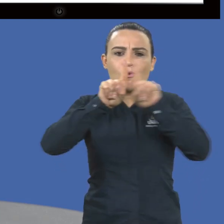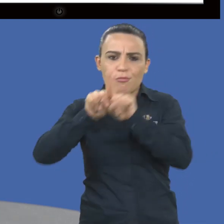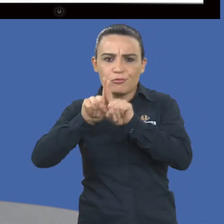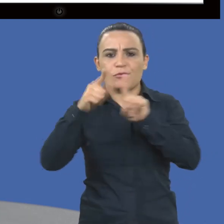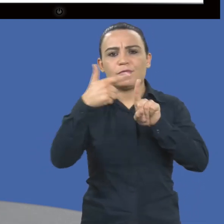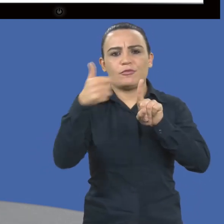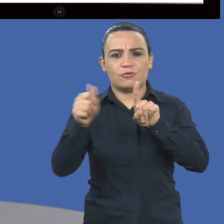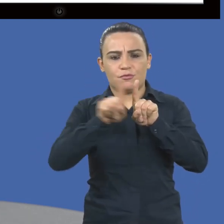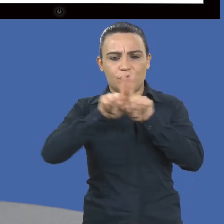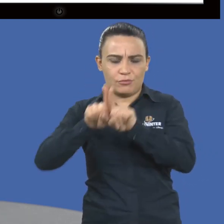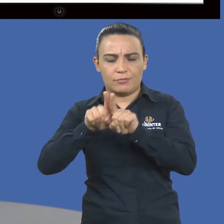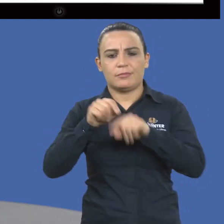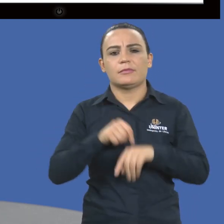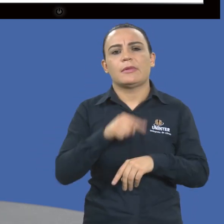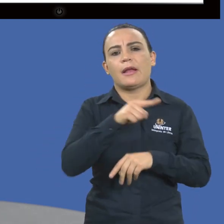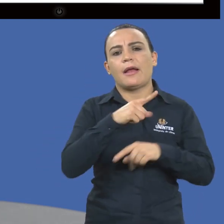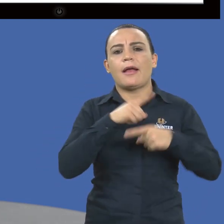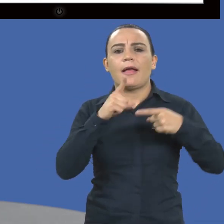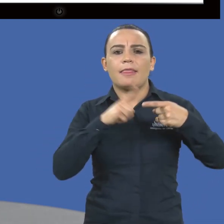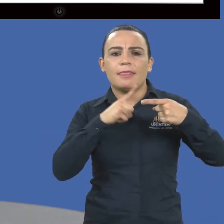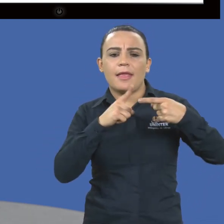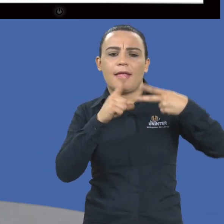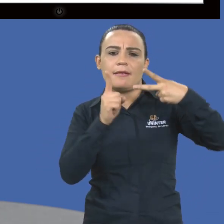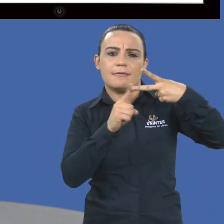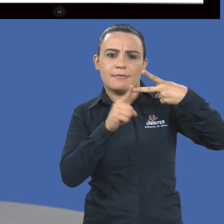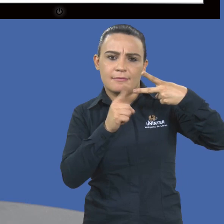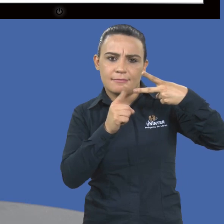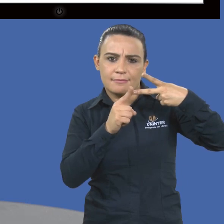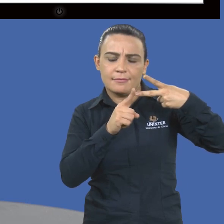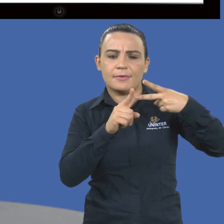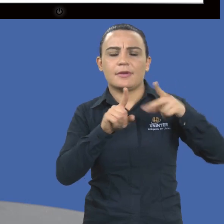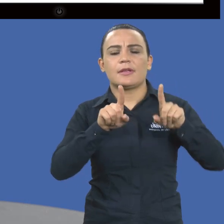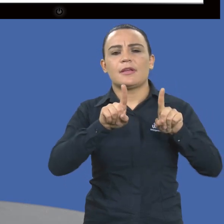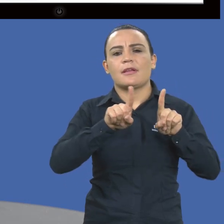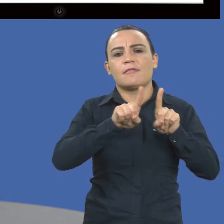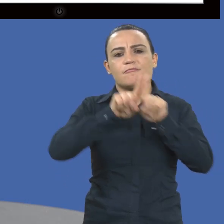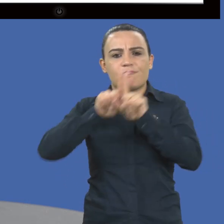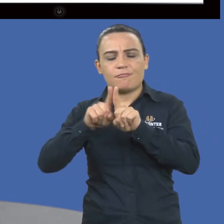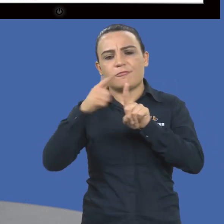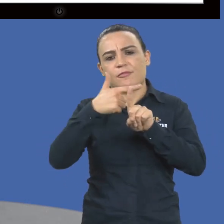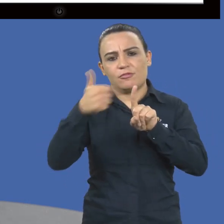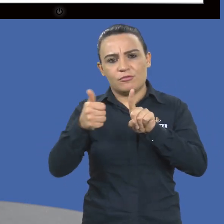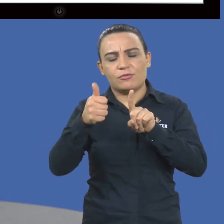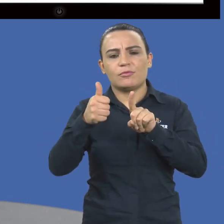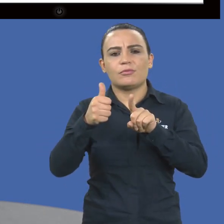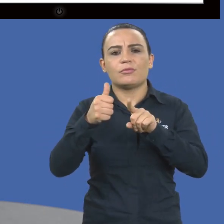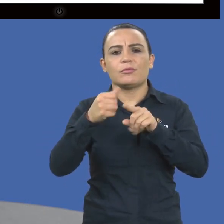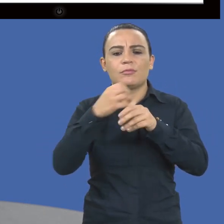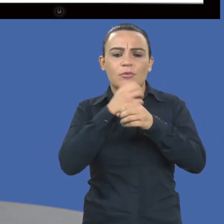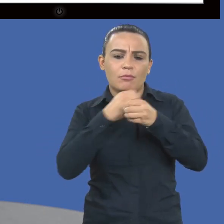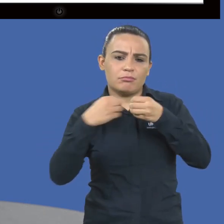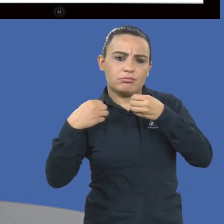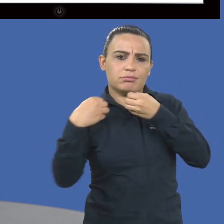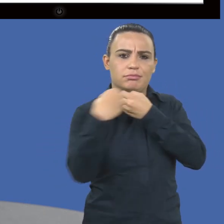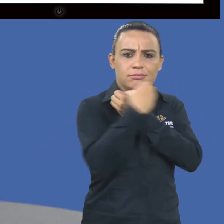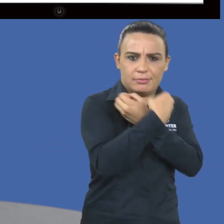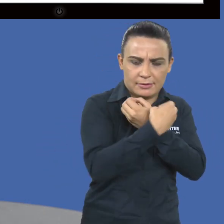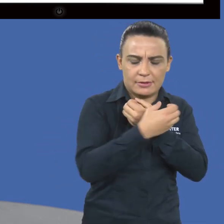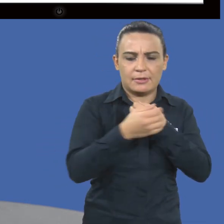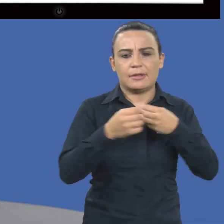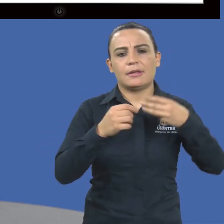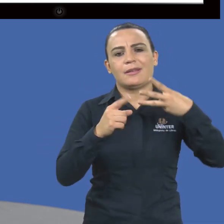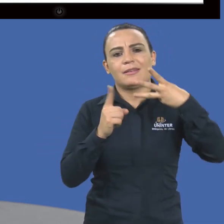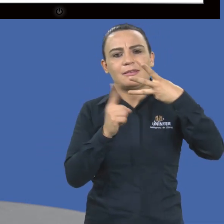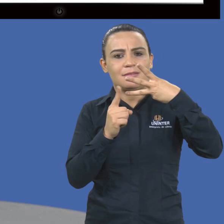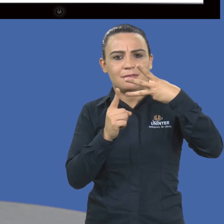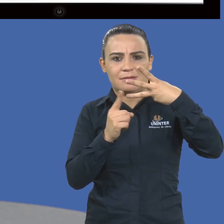Ou, pela avaliação clínica, seu nenê tem uma trissomia do cromossomo 21 por mosaicismo.